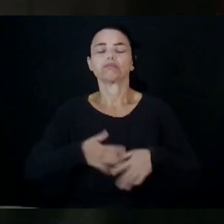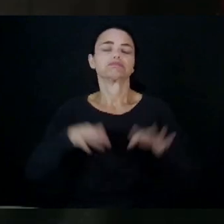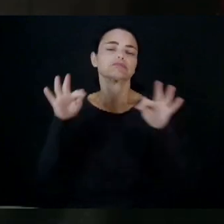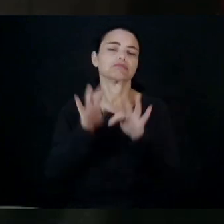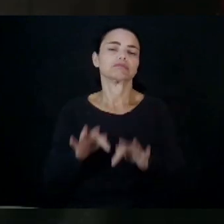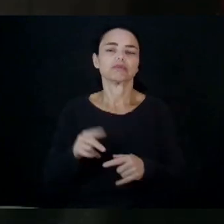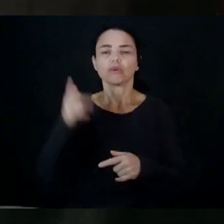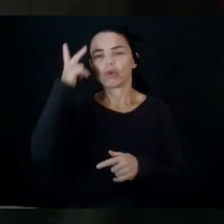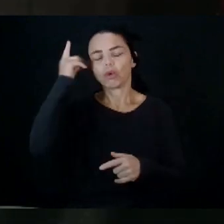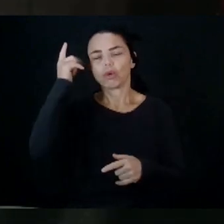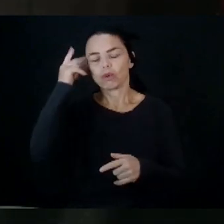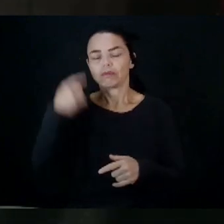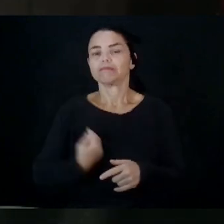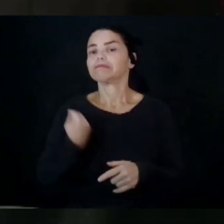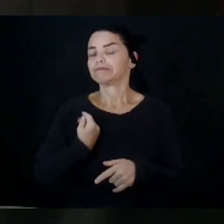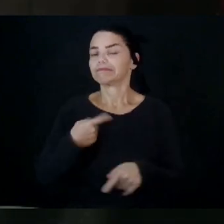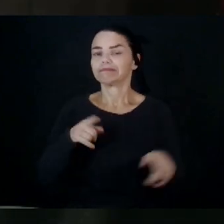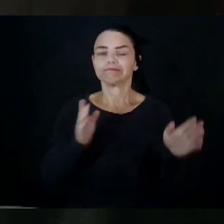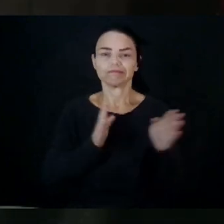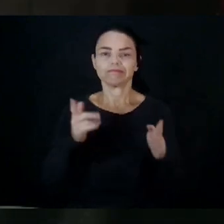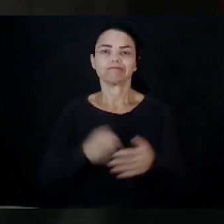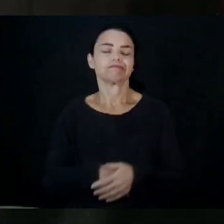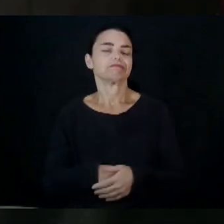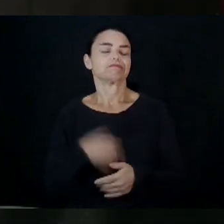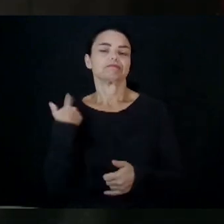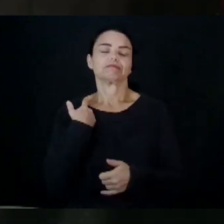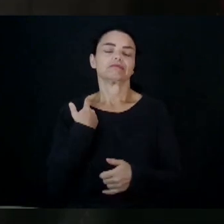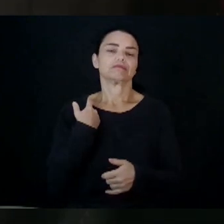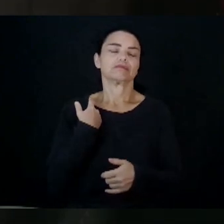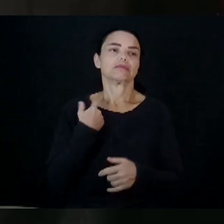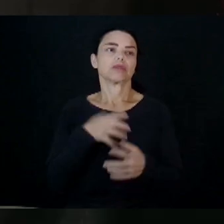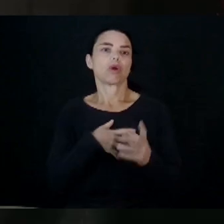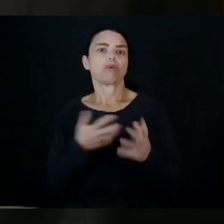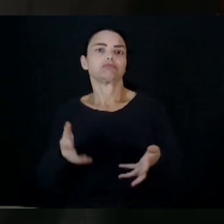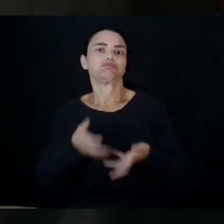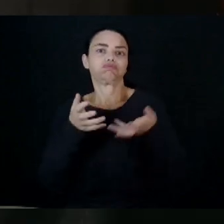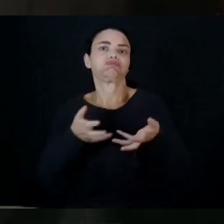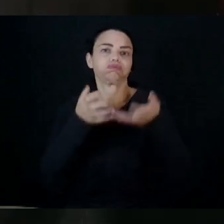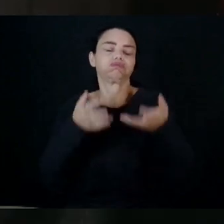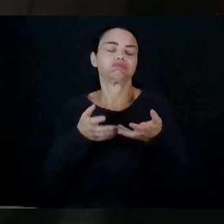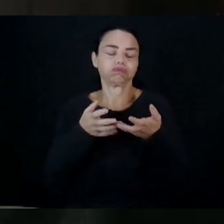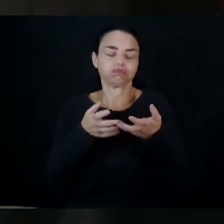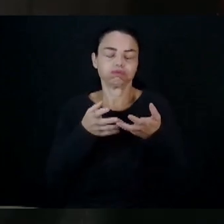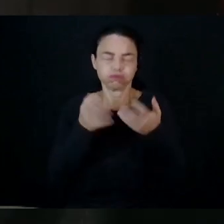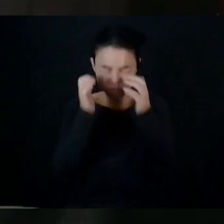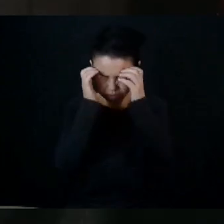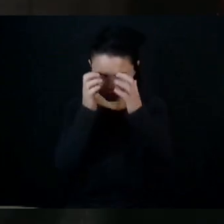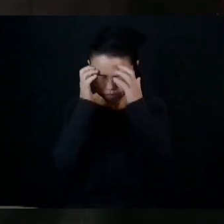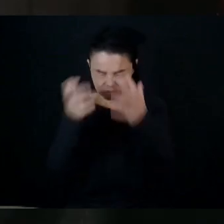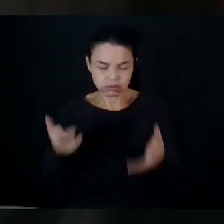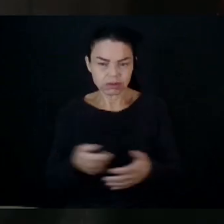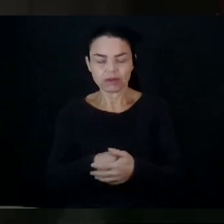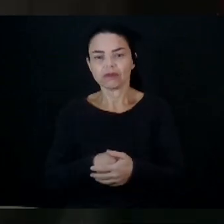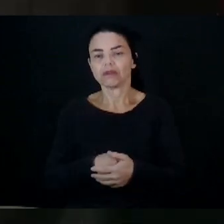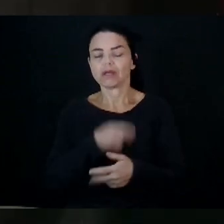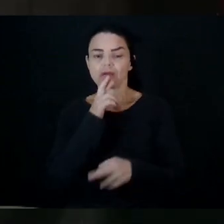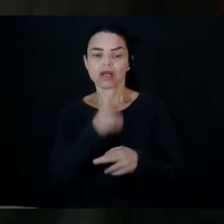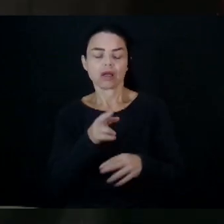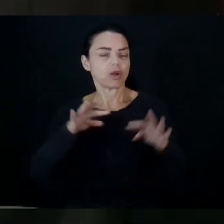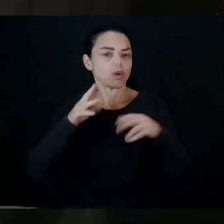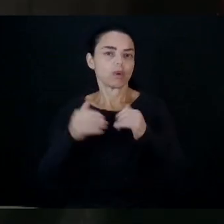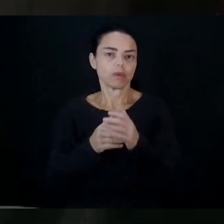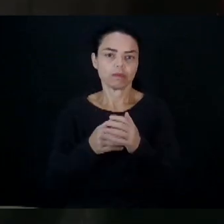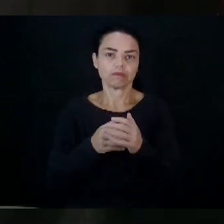estamos vivendo uma era de muitos estímulos, a gente acha que a gente é super-herói para responder, resolver tudo em